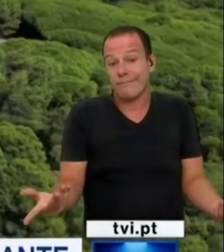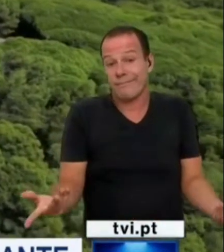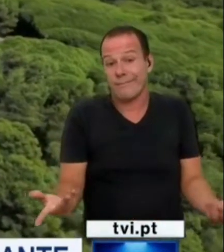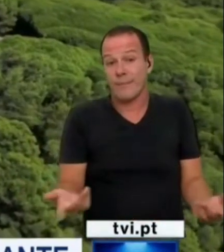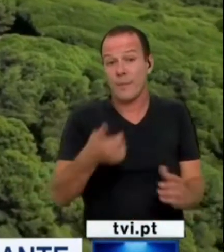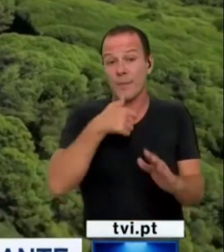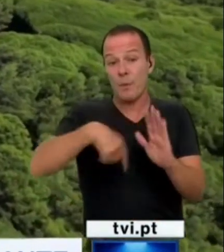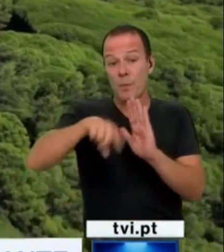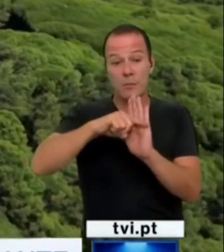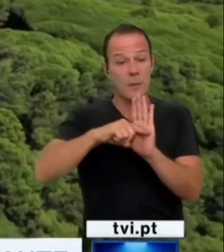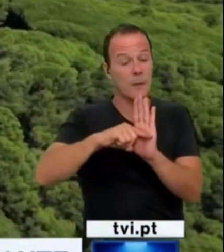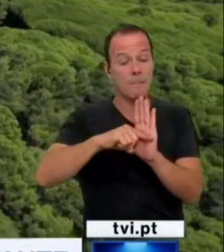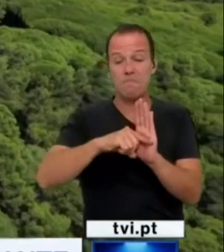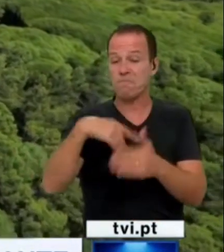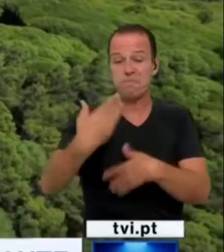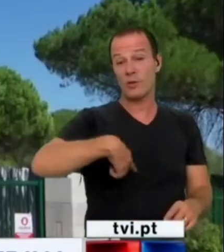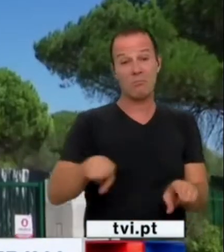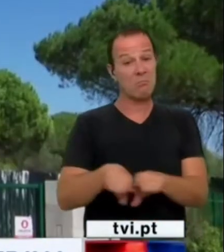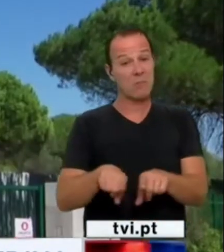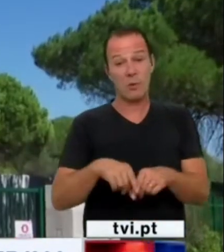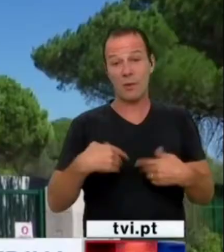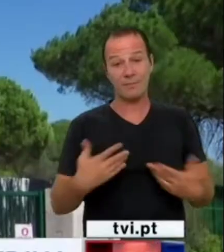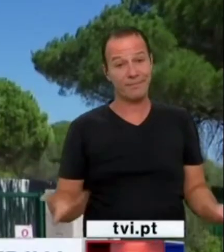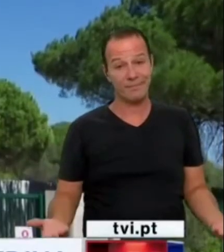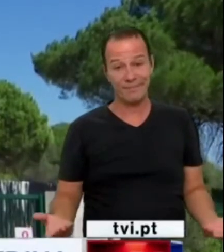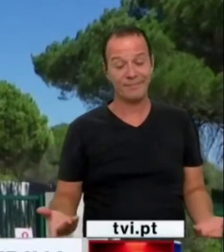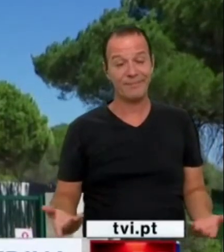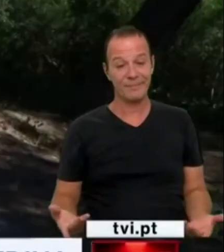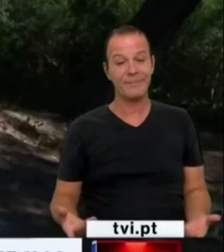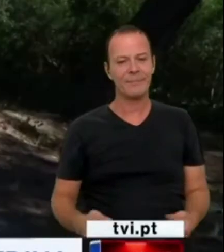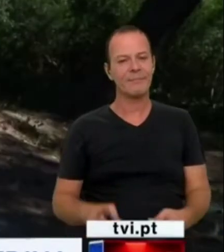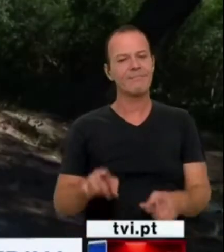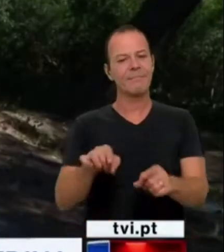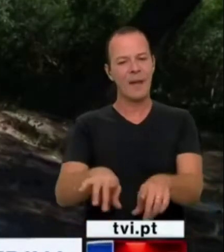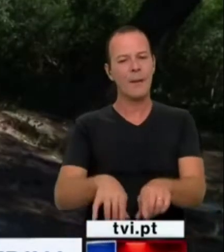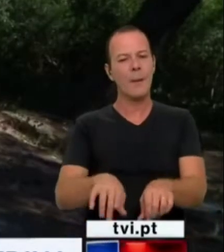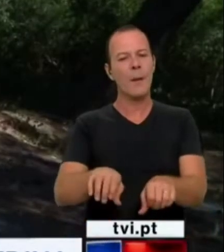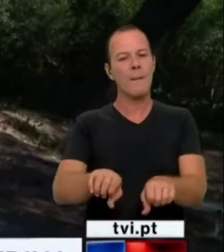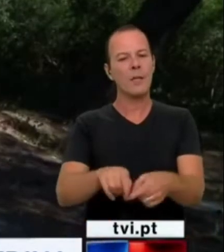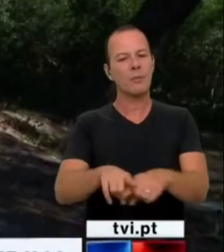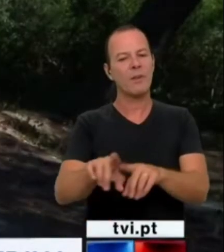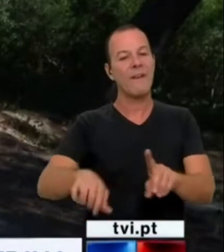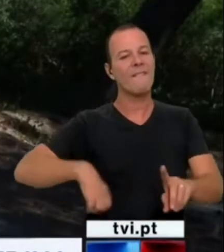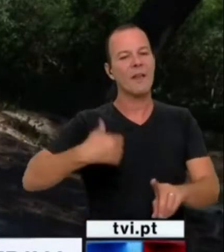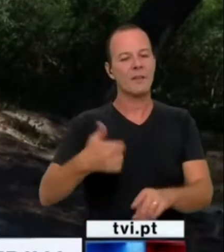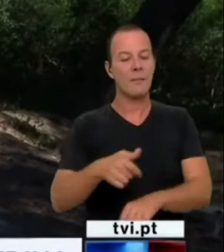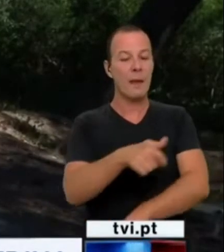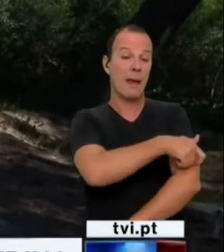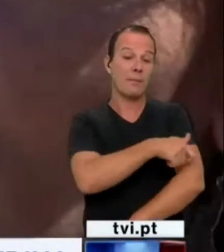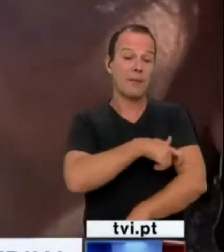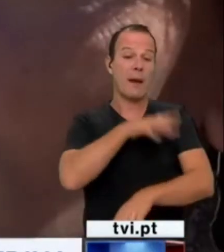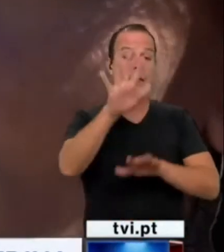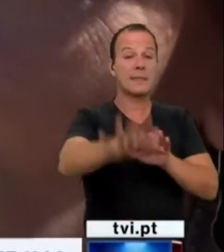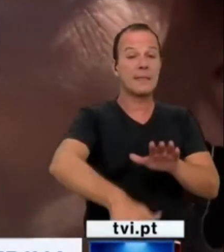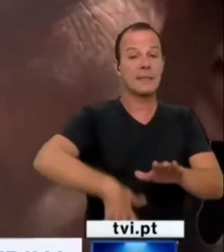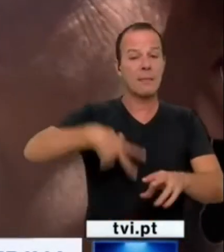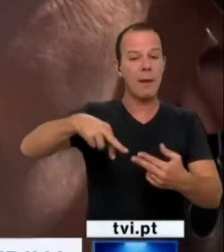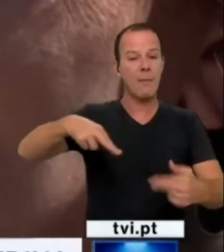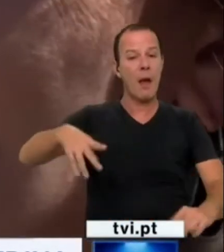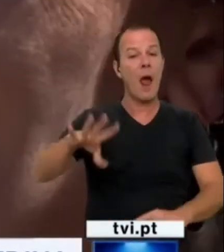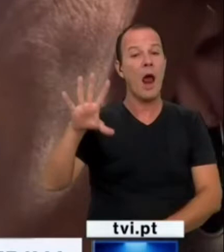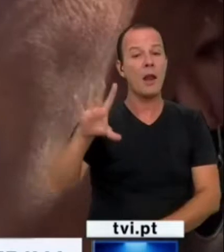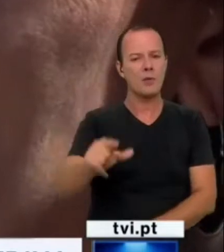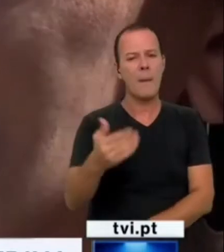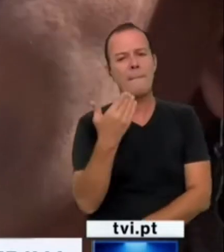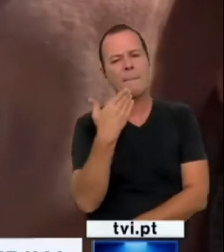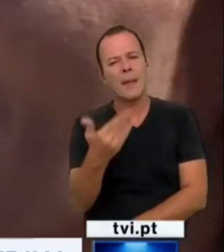medida que não avançou. Numa sessão com a autarquia, o Partido dos Verdes, com representação na Assembleia Municipal de Lisboa,